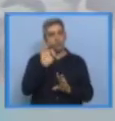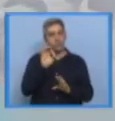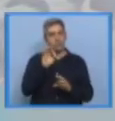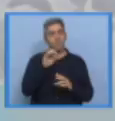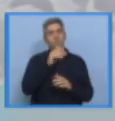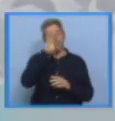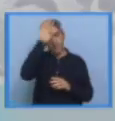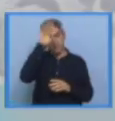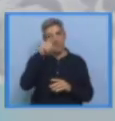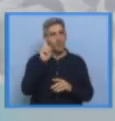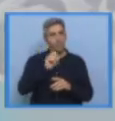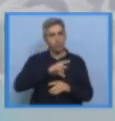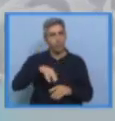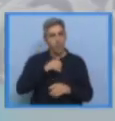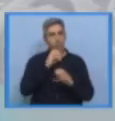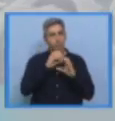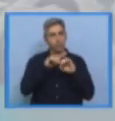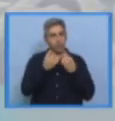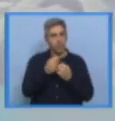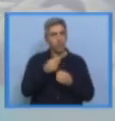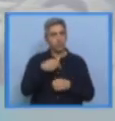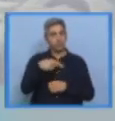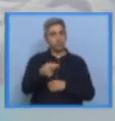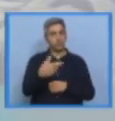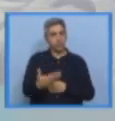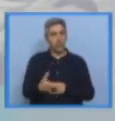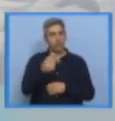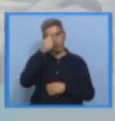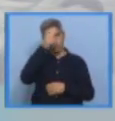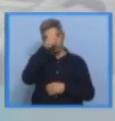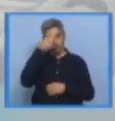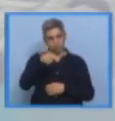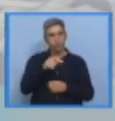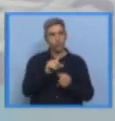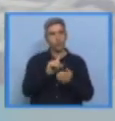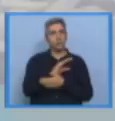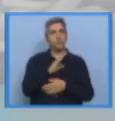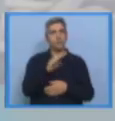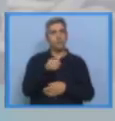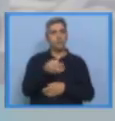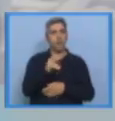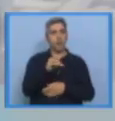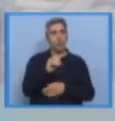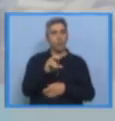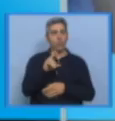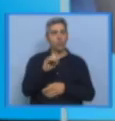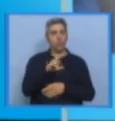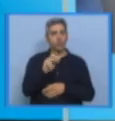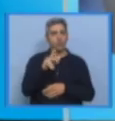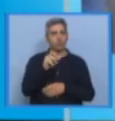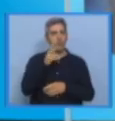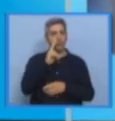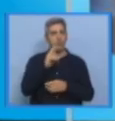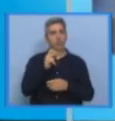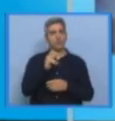das Comunicações Sociais, que se comemora já no próximo domingo. O jornalista Paulo Rocha é também o diretor da agência